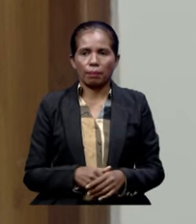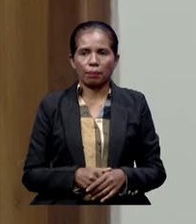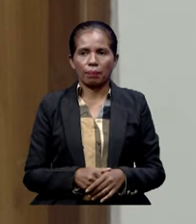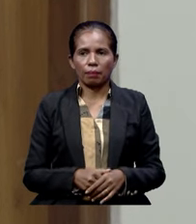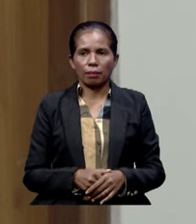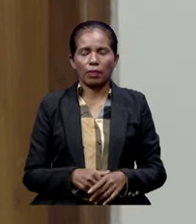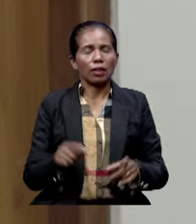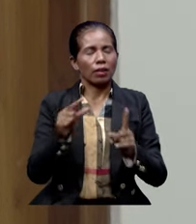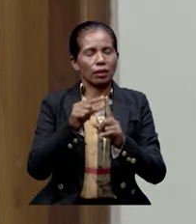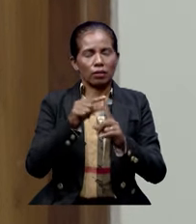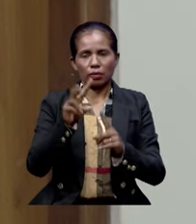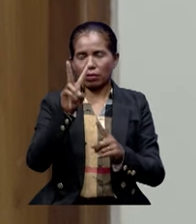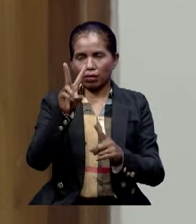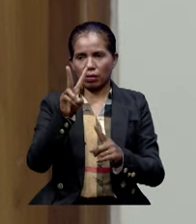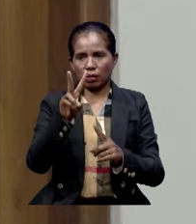Dia fuan ruane amik.